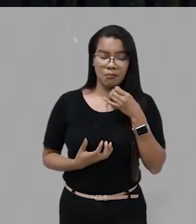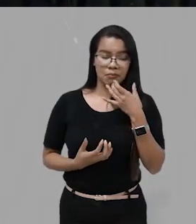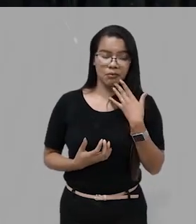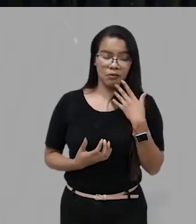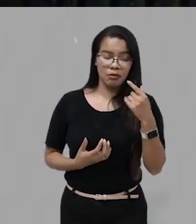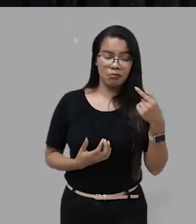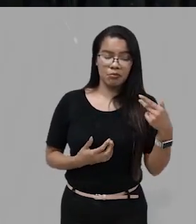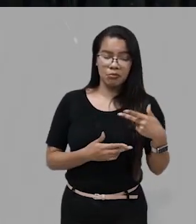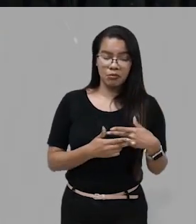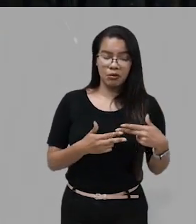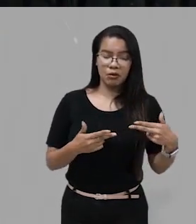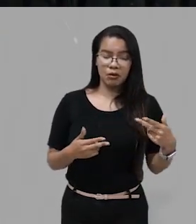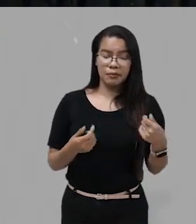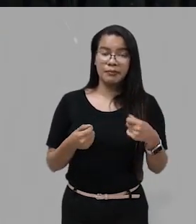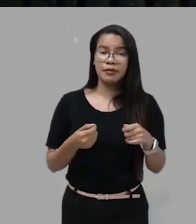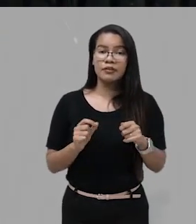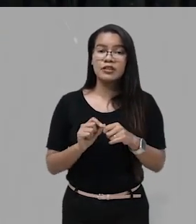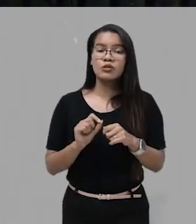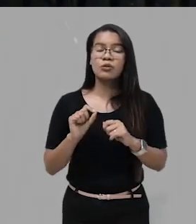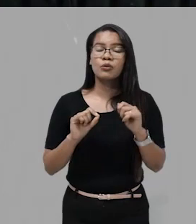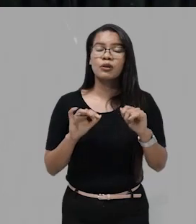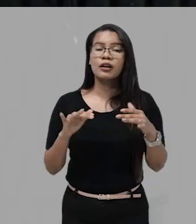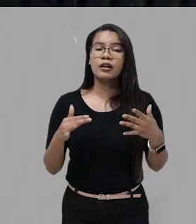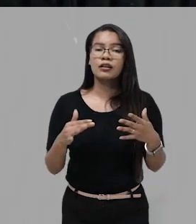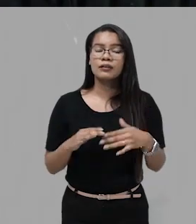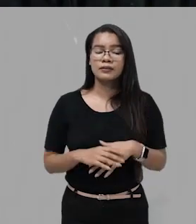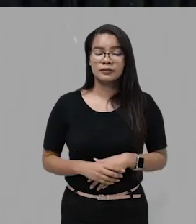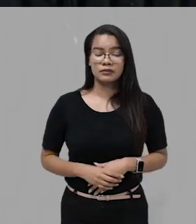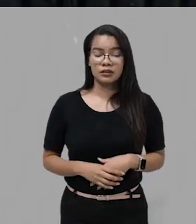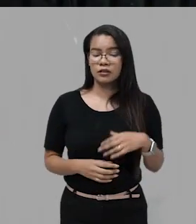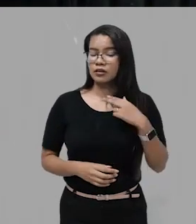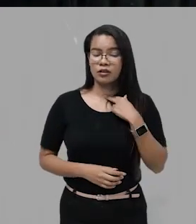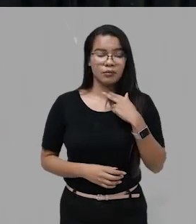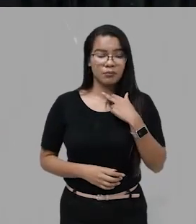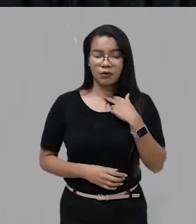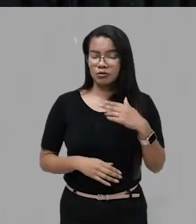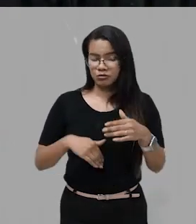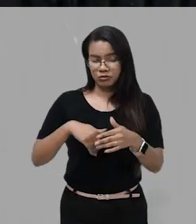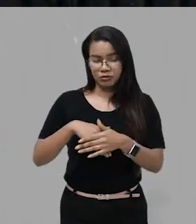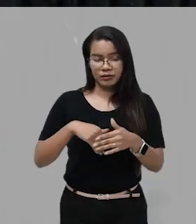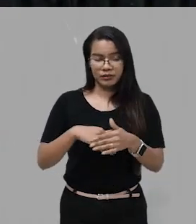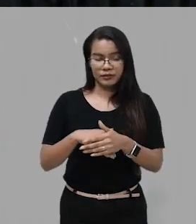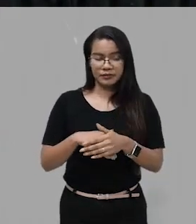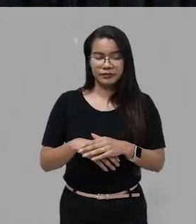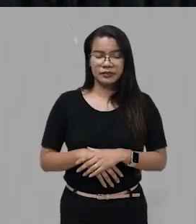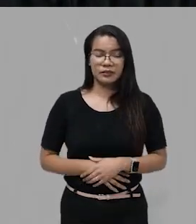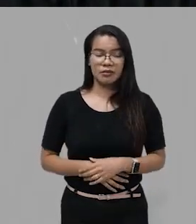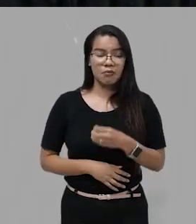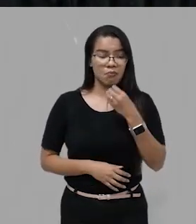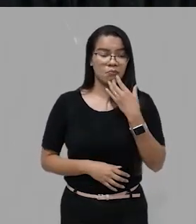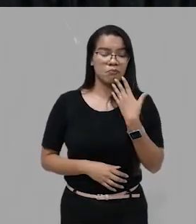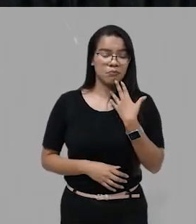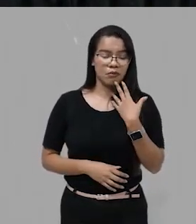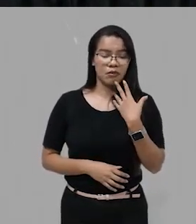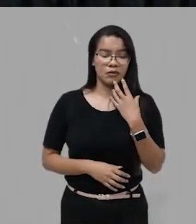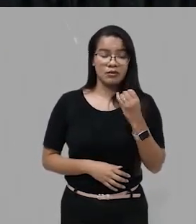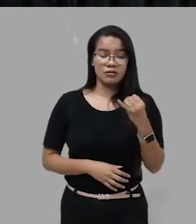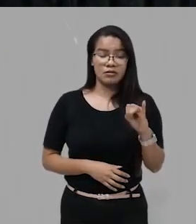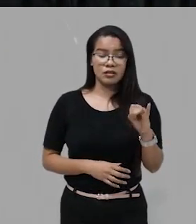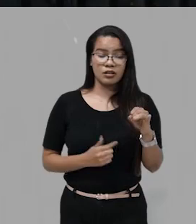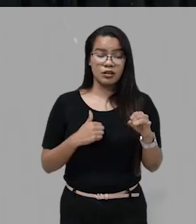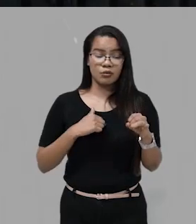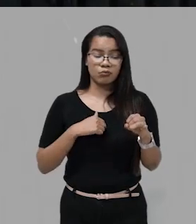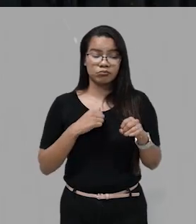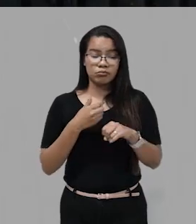coisa, se tu quer aprender alguma coisa, tu tem que fazer aquilo. Eu não posso querer jogar basquete, ser bom de basquete, se eu pratico